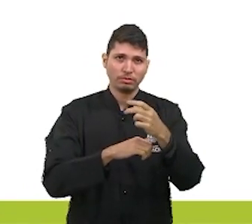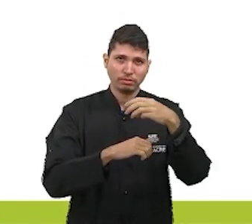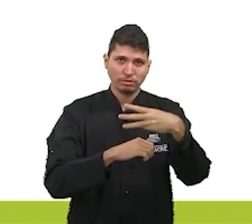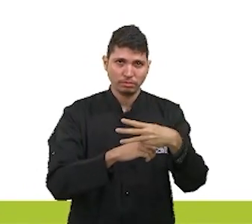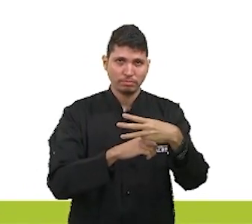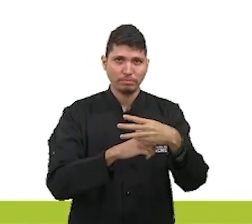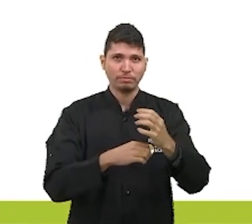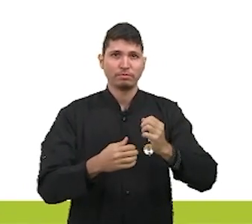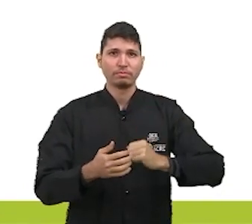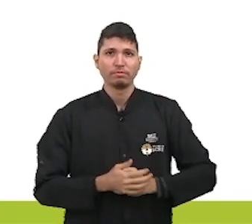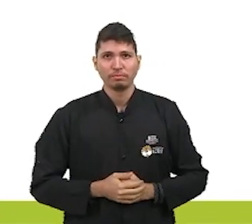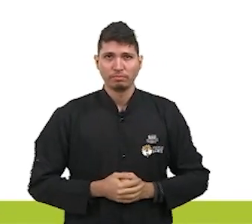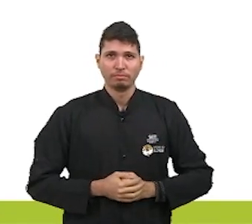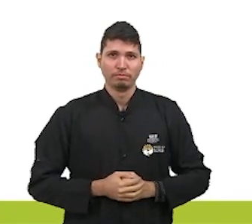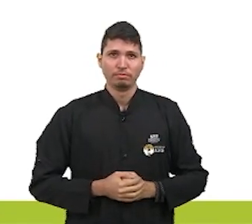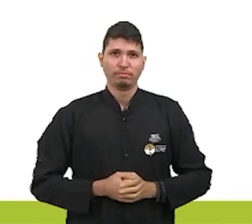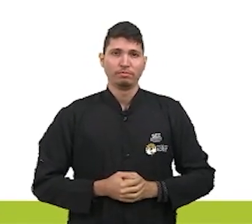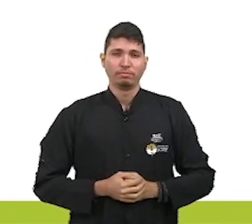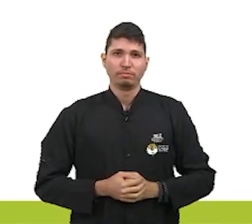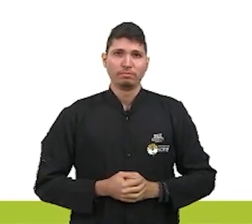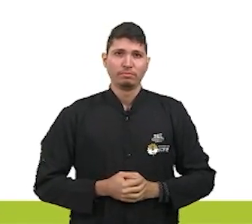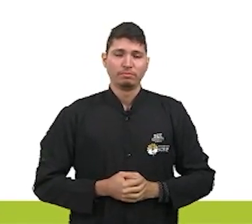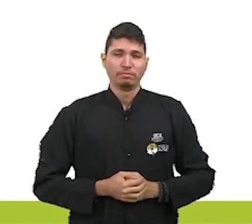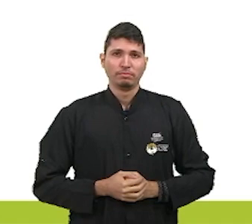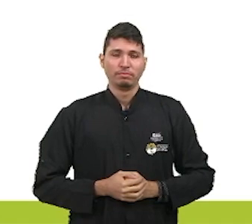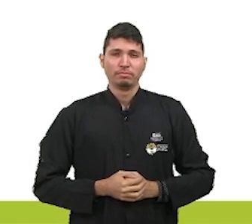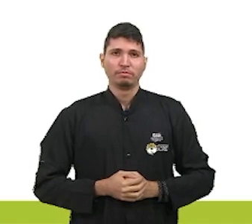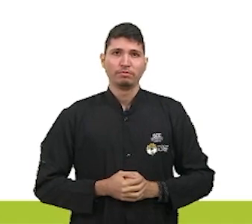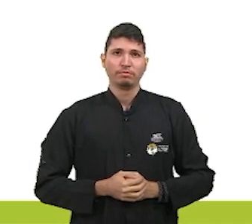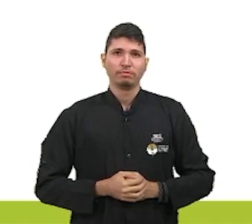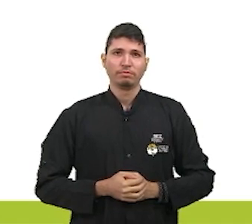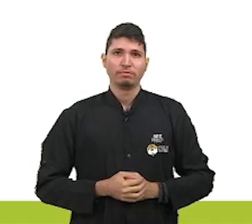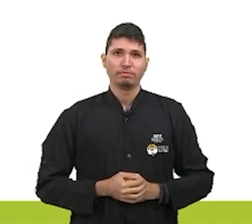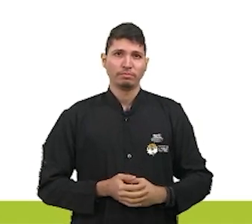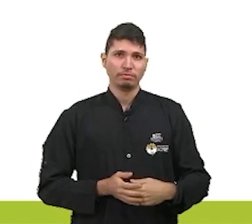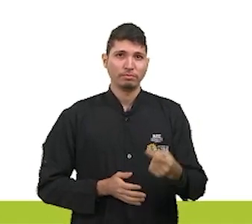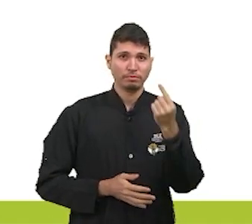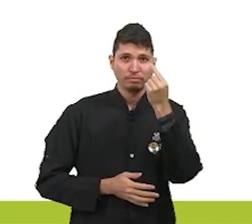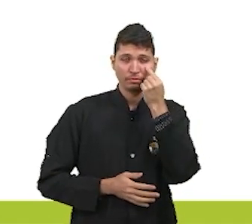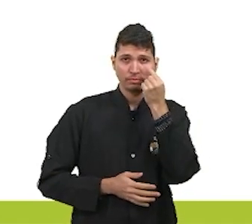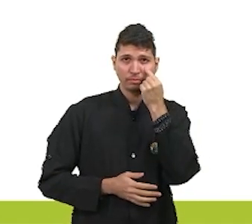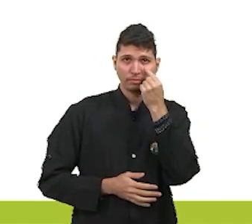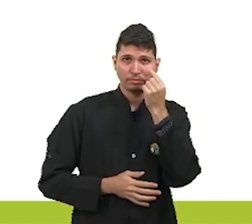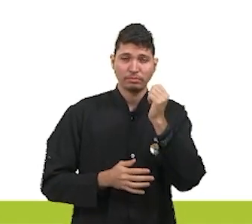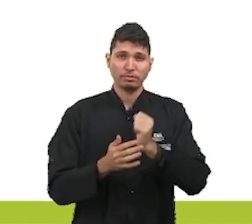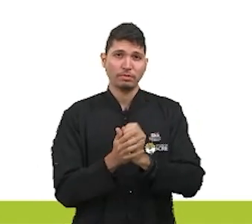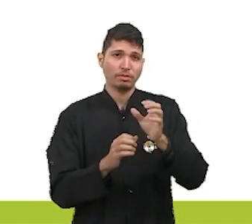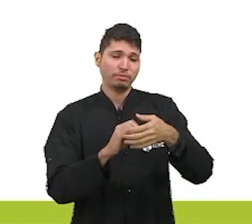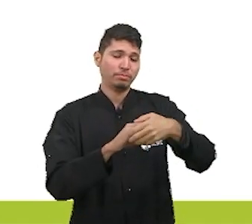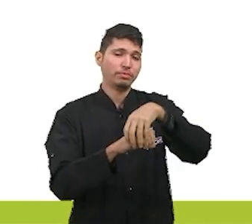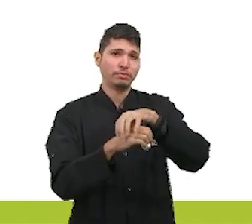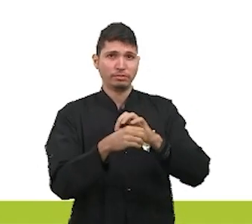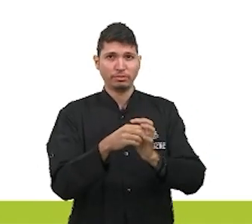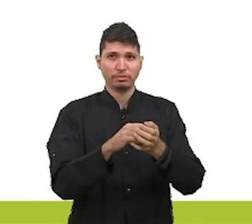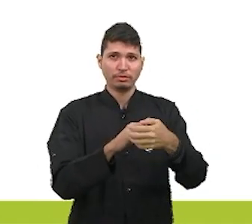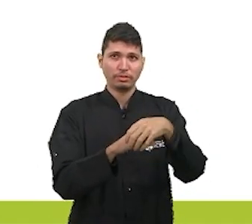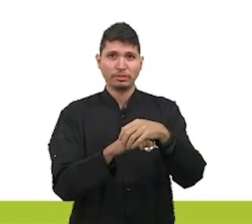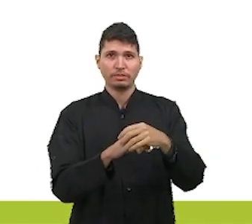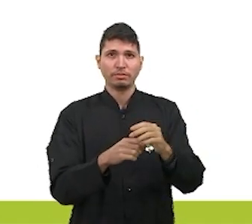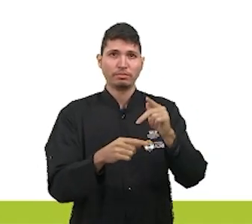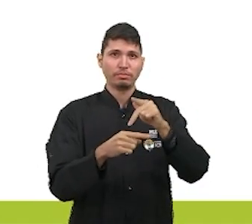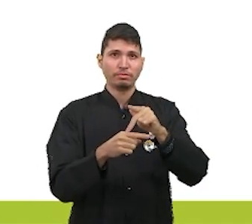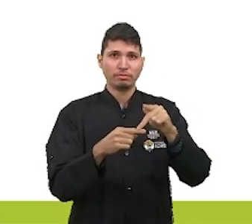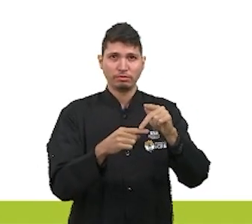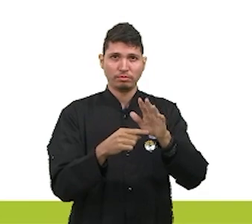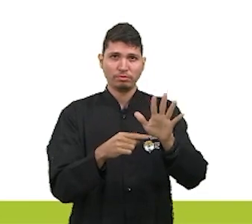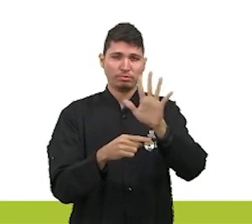NH3. O que seria a análise da polaridade da molécula em si? Seria a polaridade